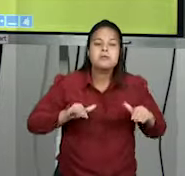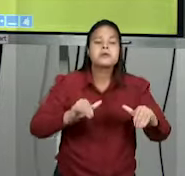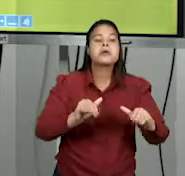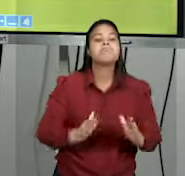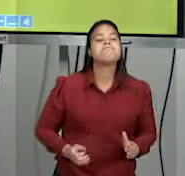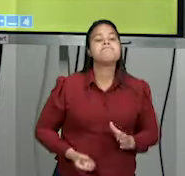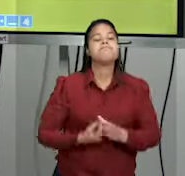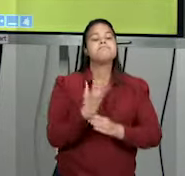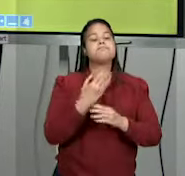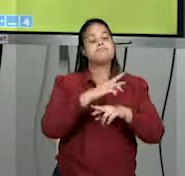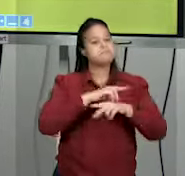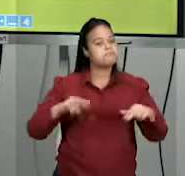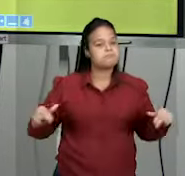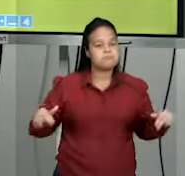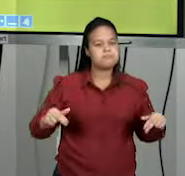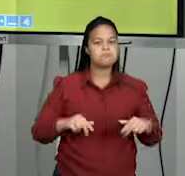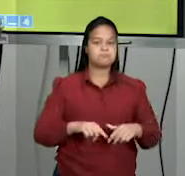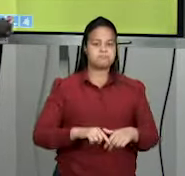coisas.